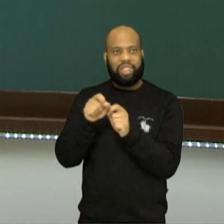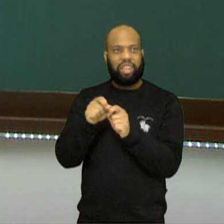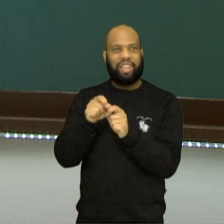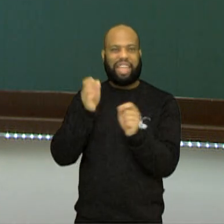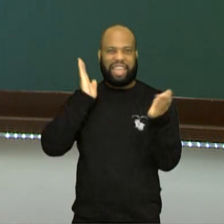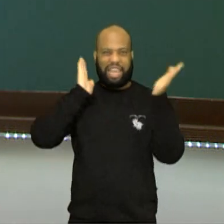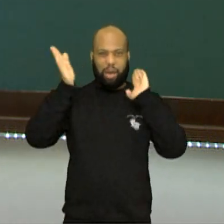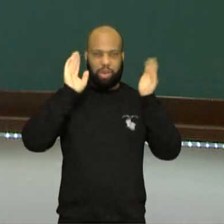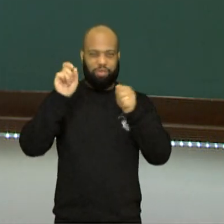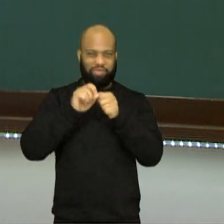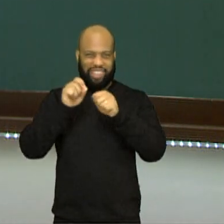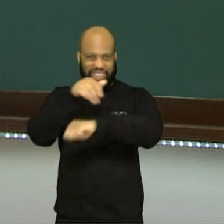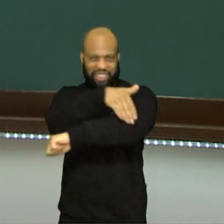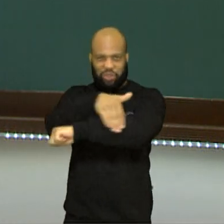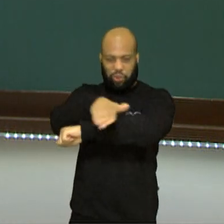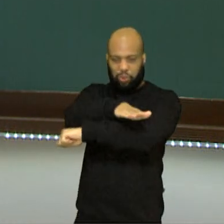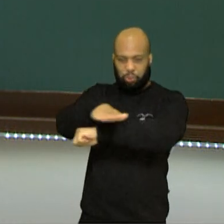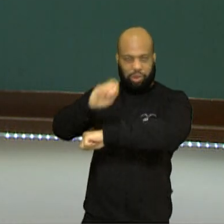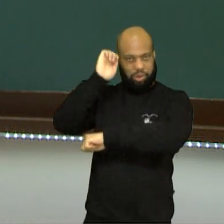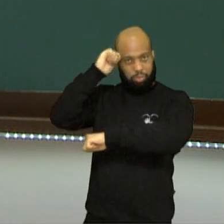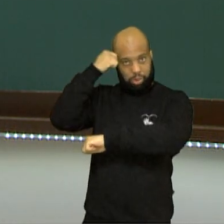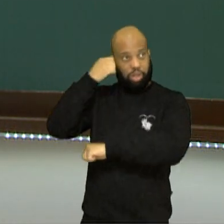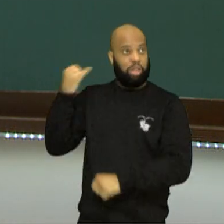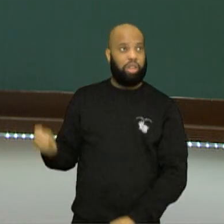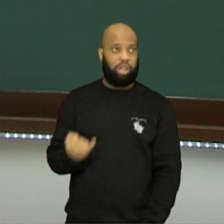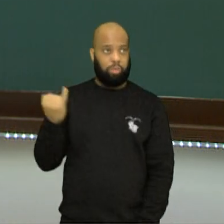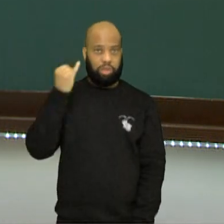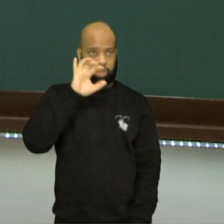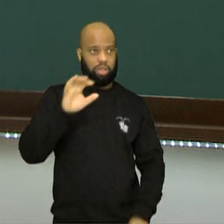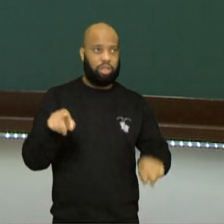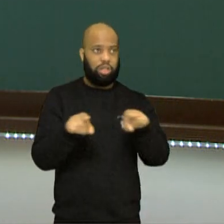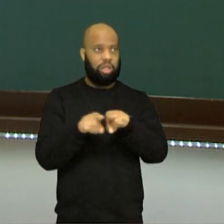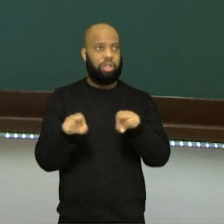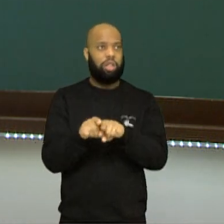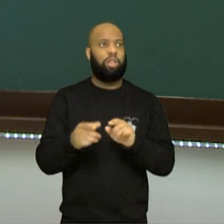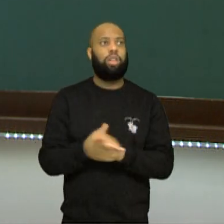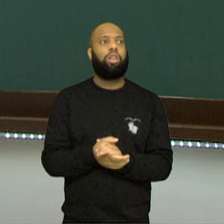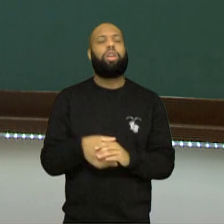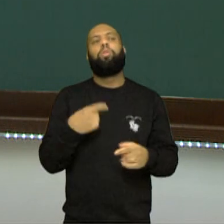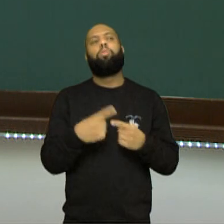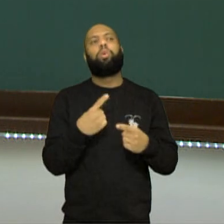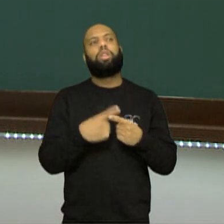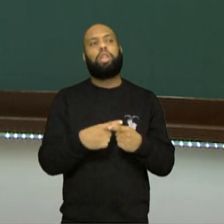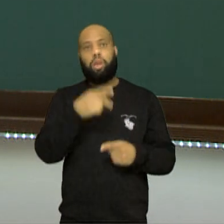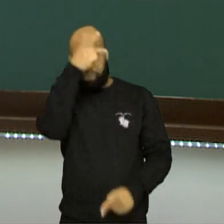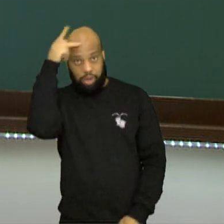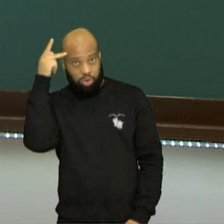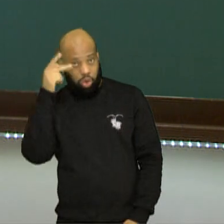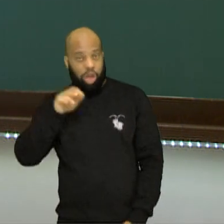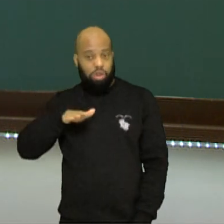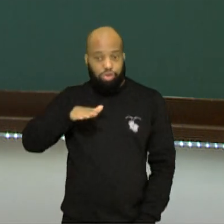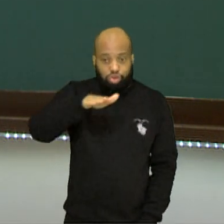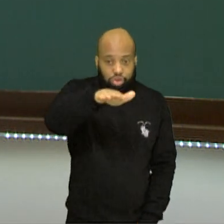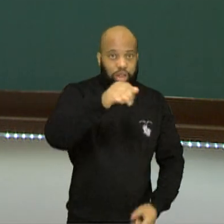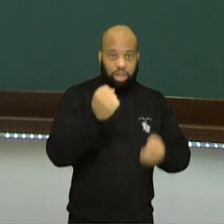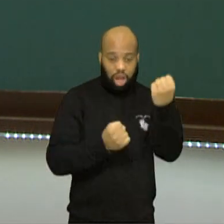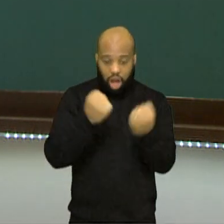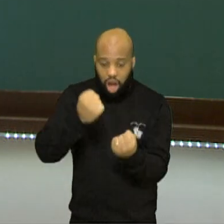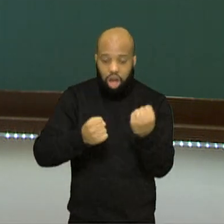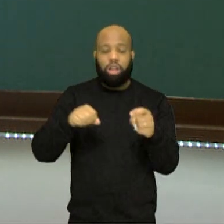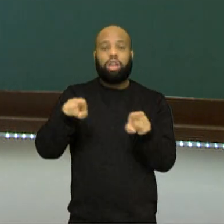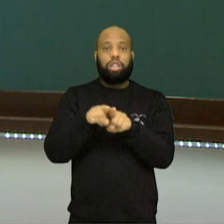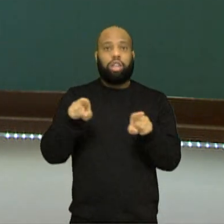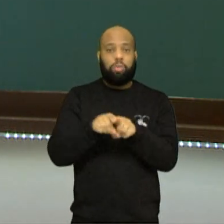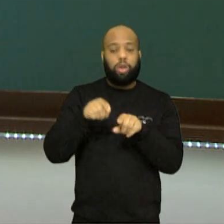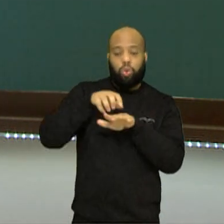fazendo uma rua. Claro que é super importante para o tráfego das pessoas, né, os carros, o